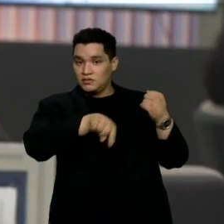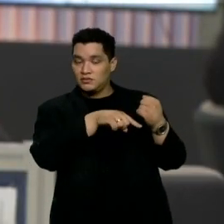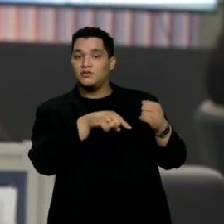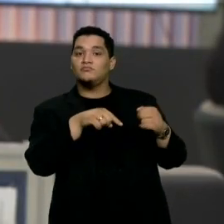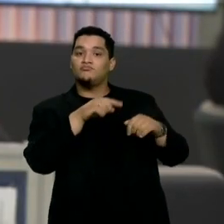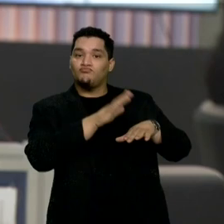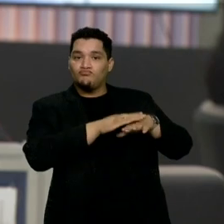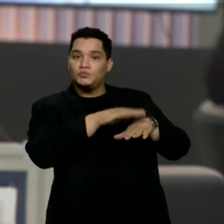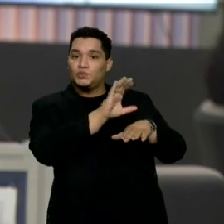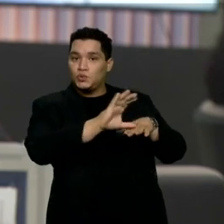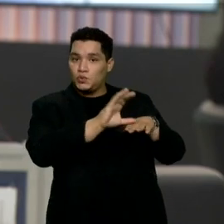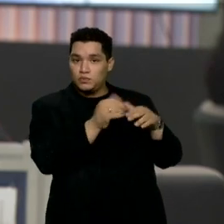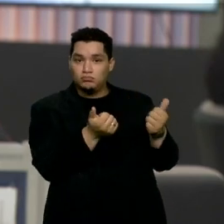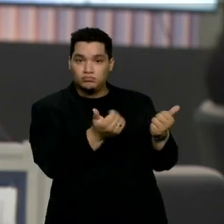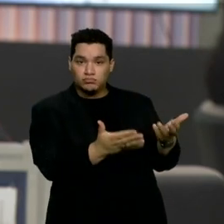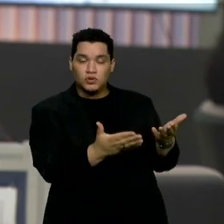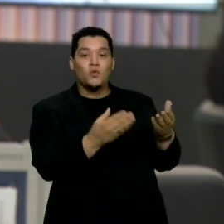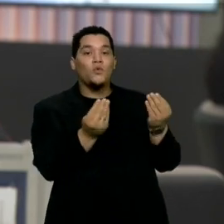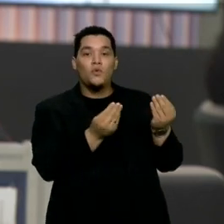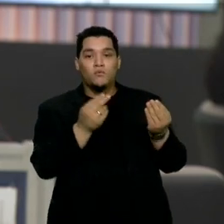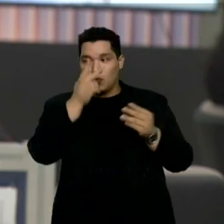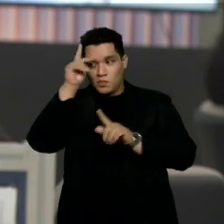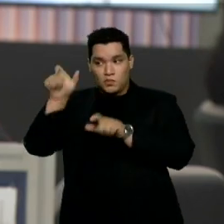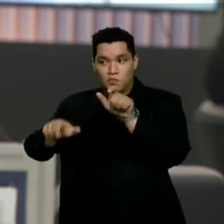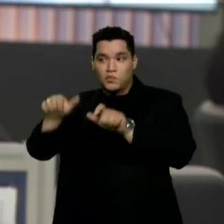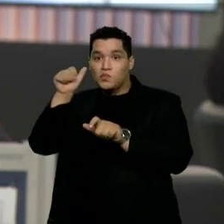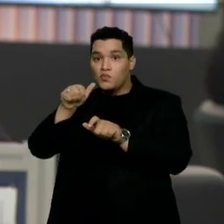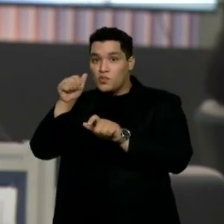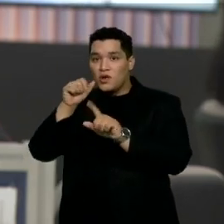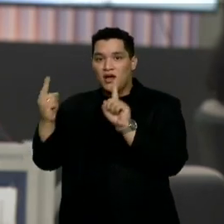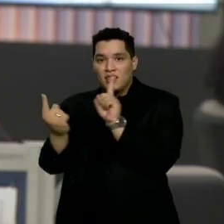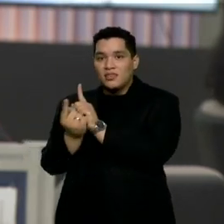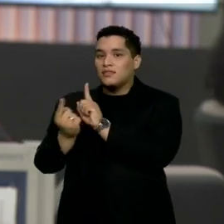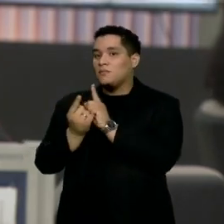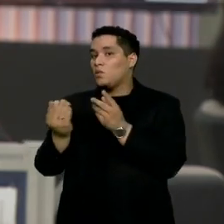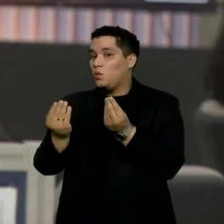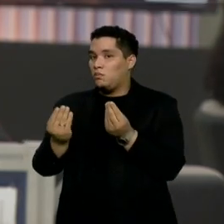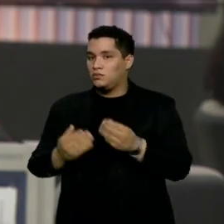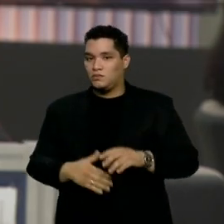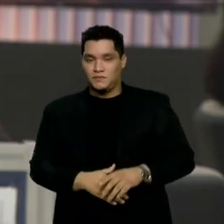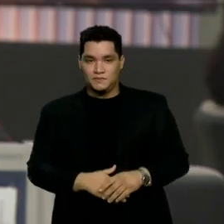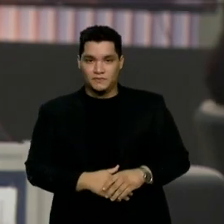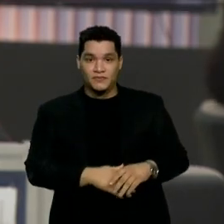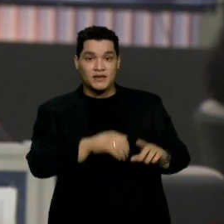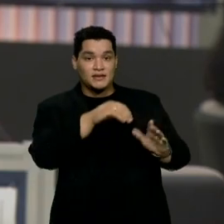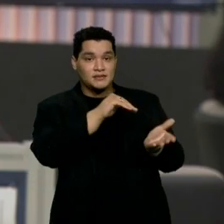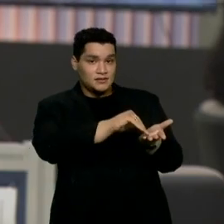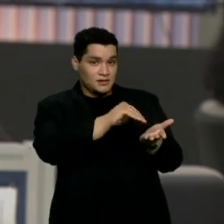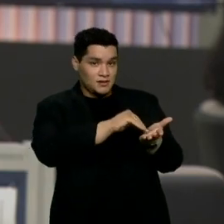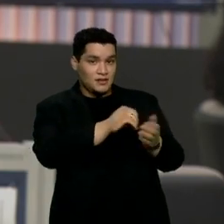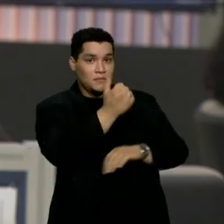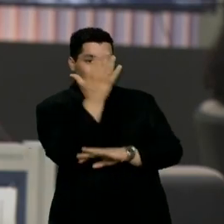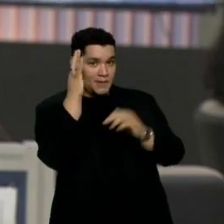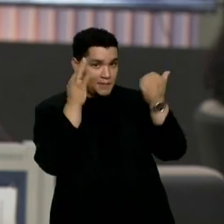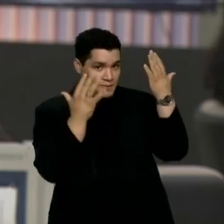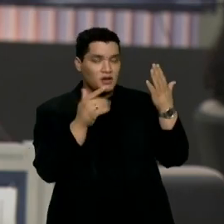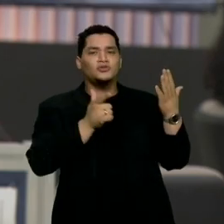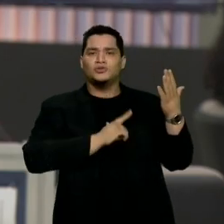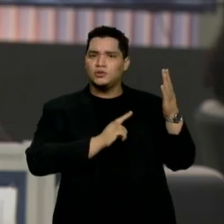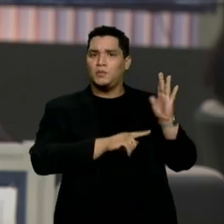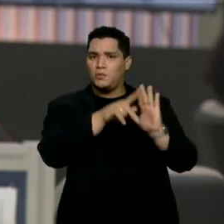para atendimento a vítimas de violência doméstica programa da Secretaria de Estado de Meio Ambiente ajuda a incentivar o